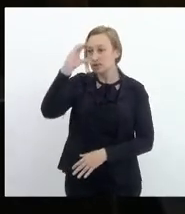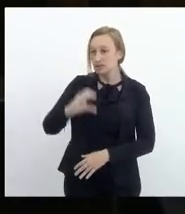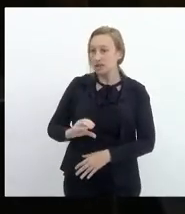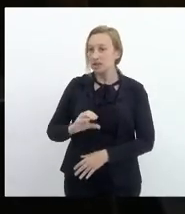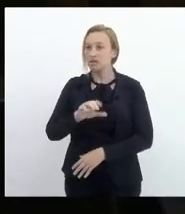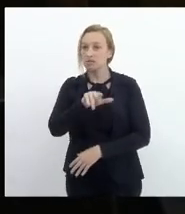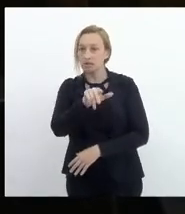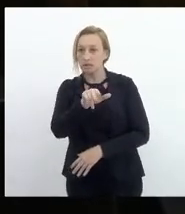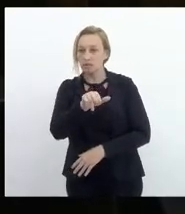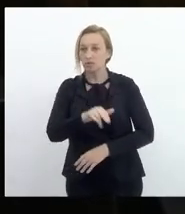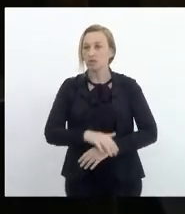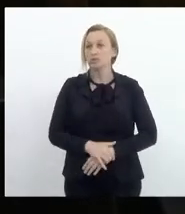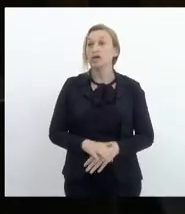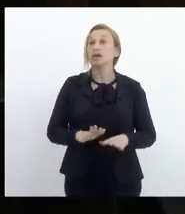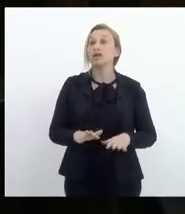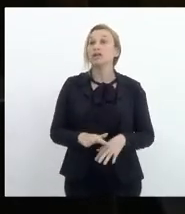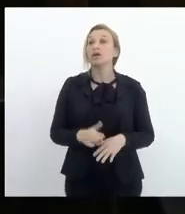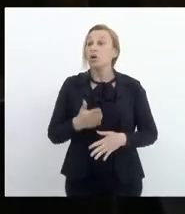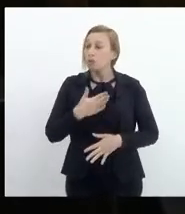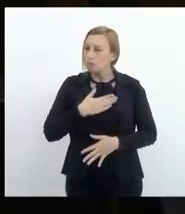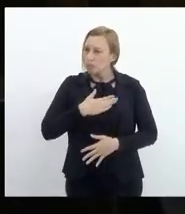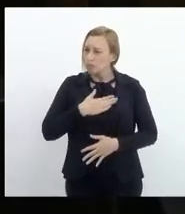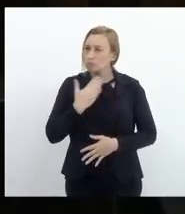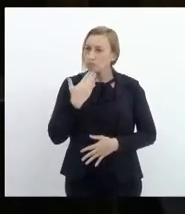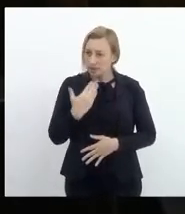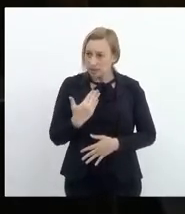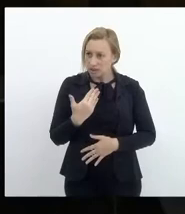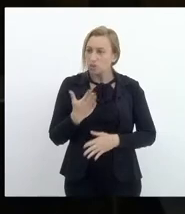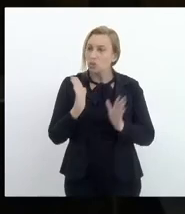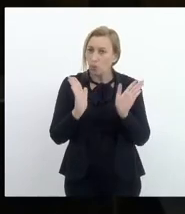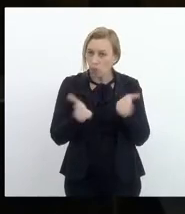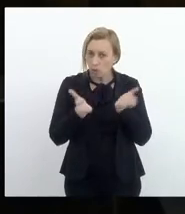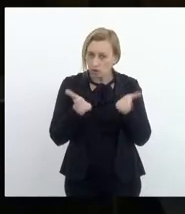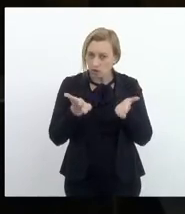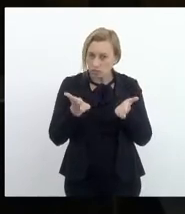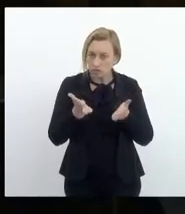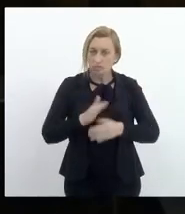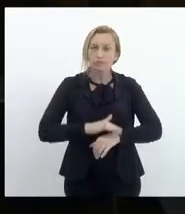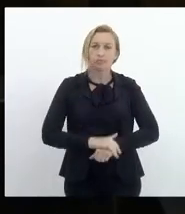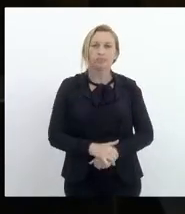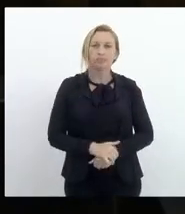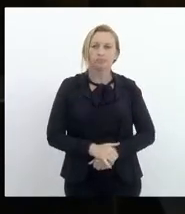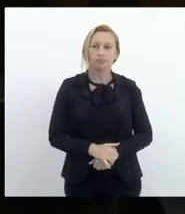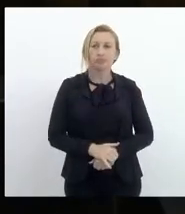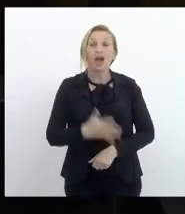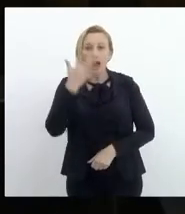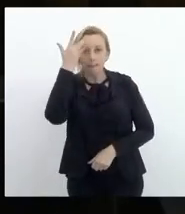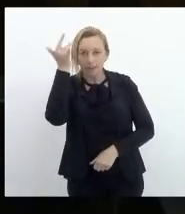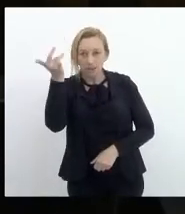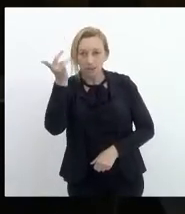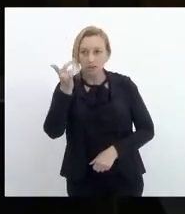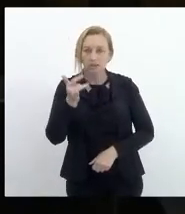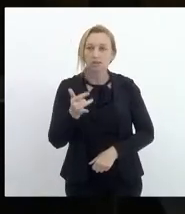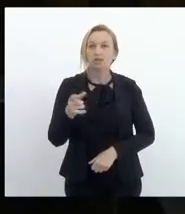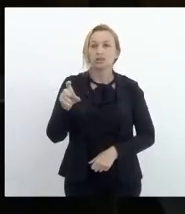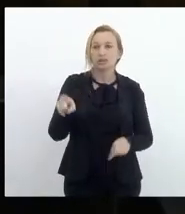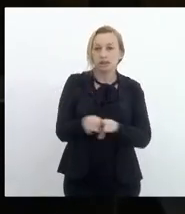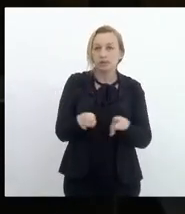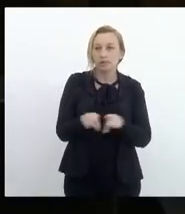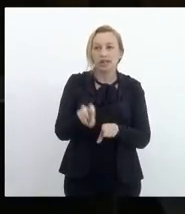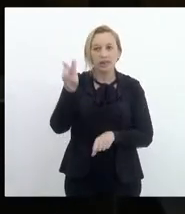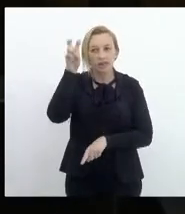irmãos bom então o meu apelo hoje e amanhã ir na